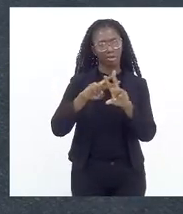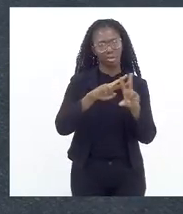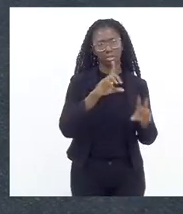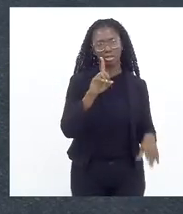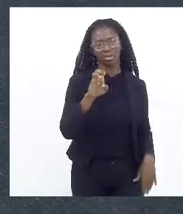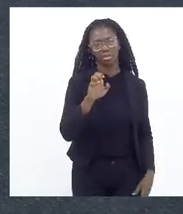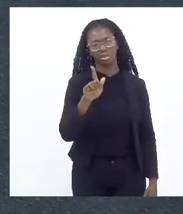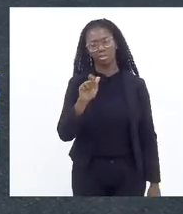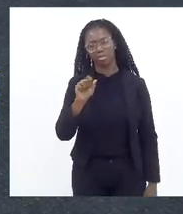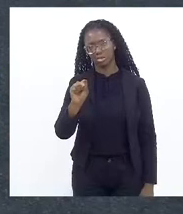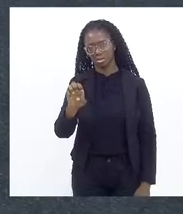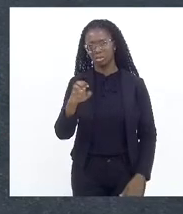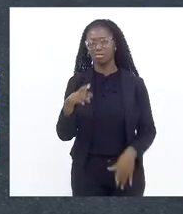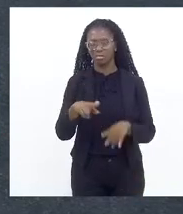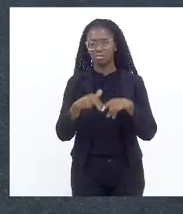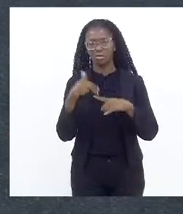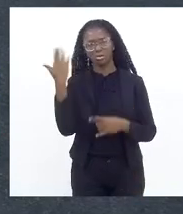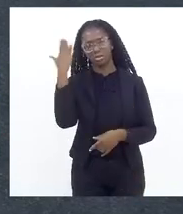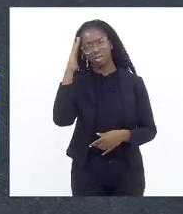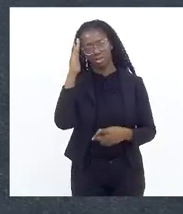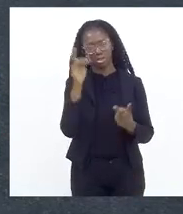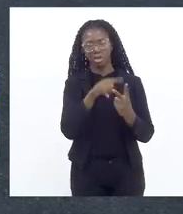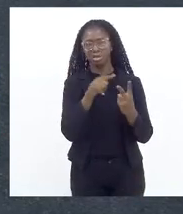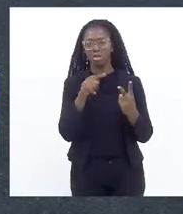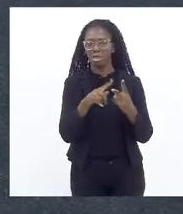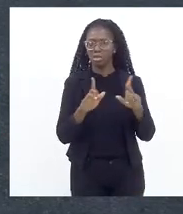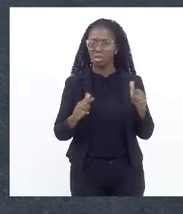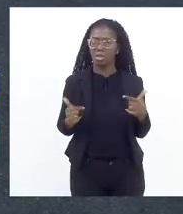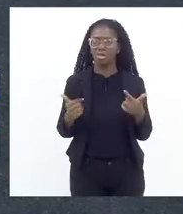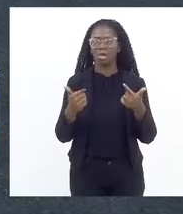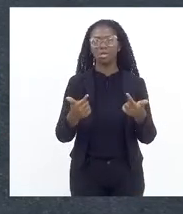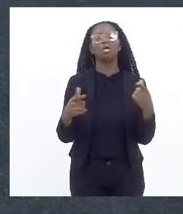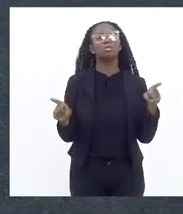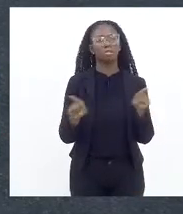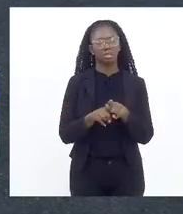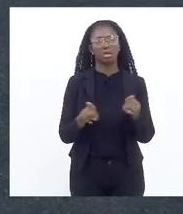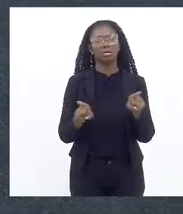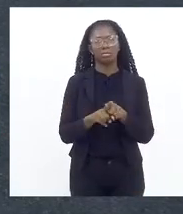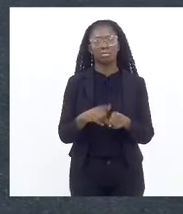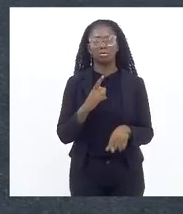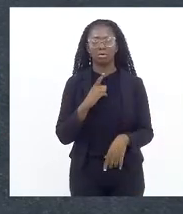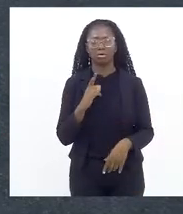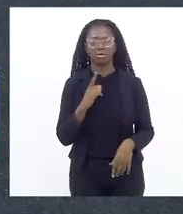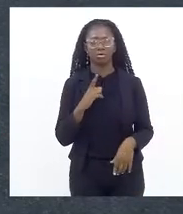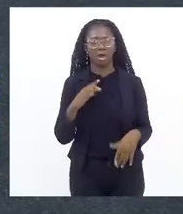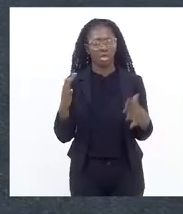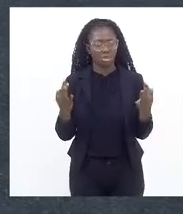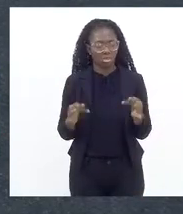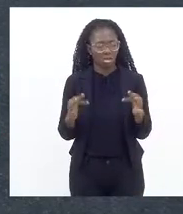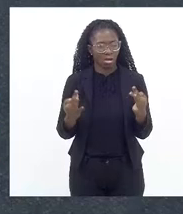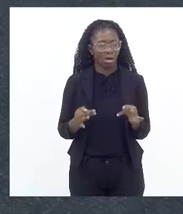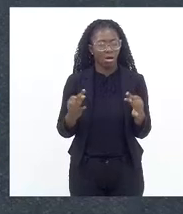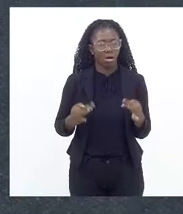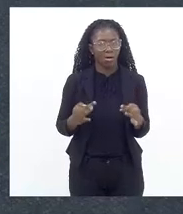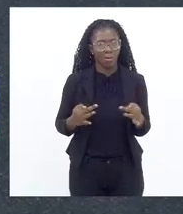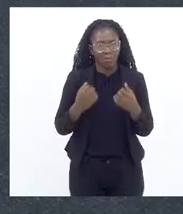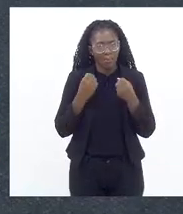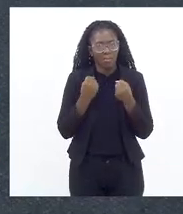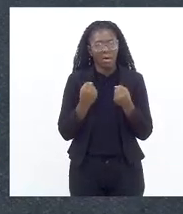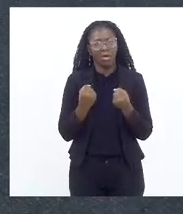DEGAS, porque entendemos que essas duas atuações também trazem, né, uma dor muito